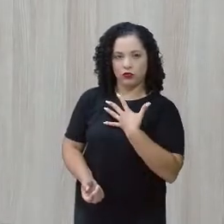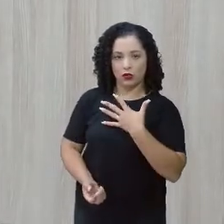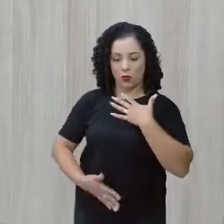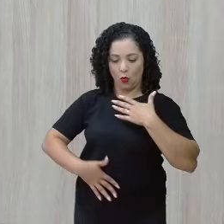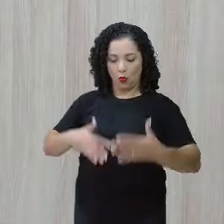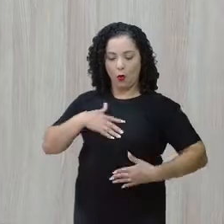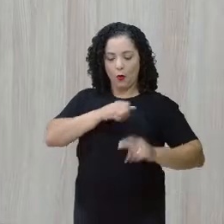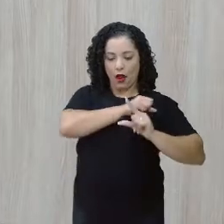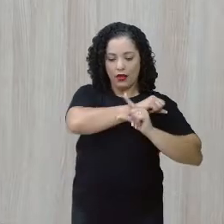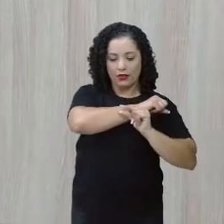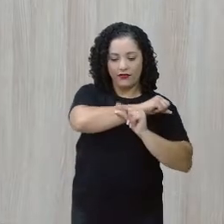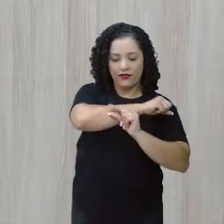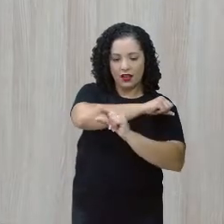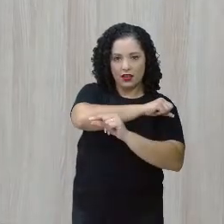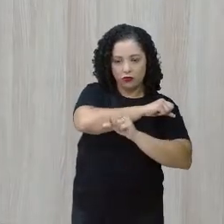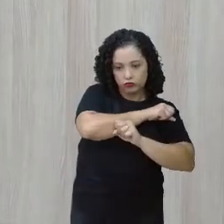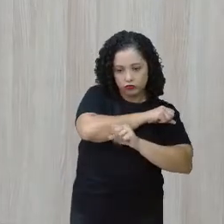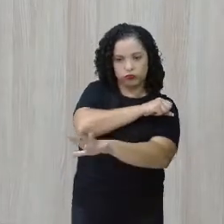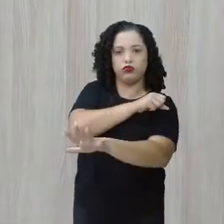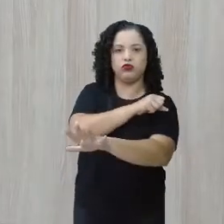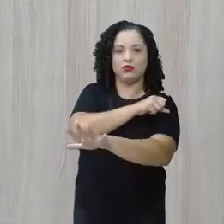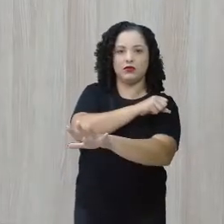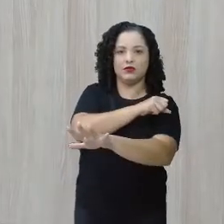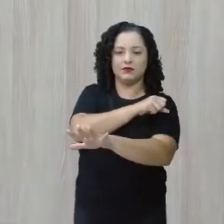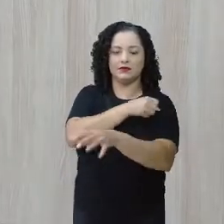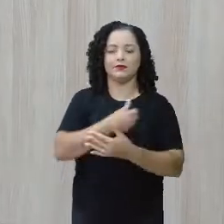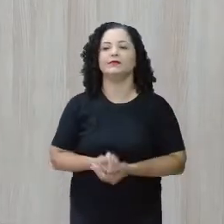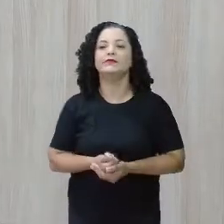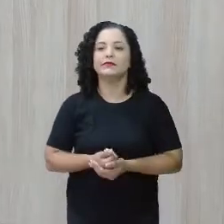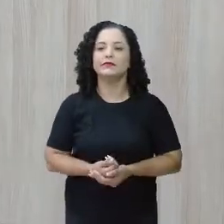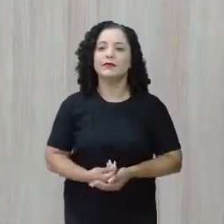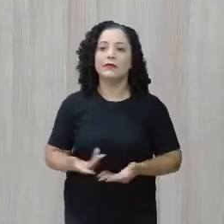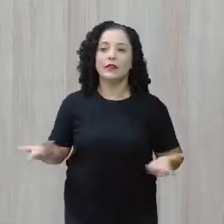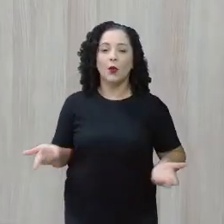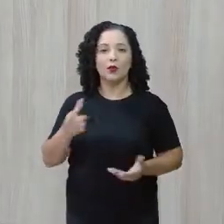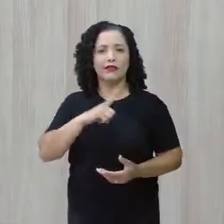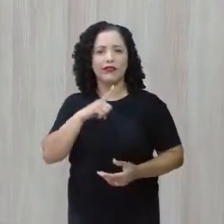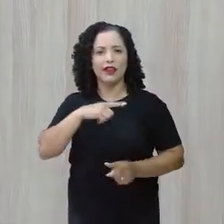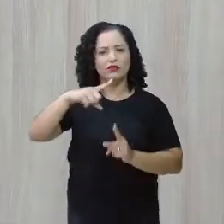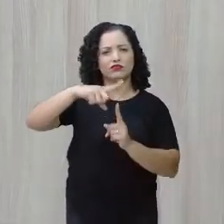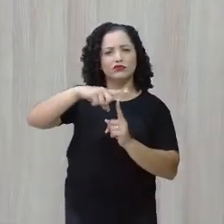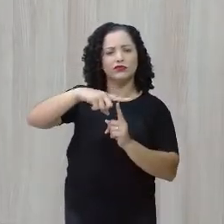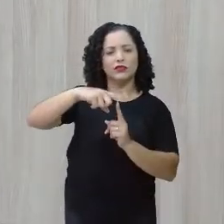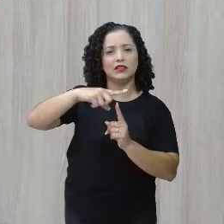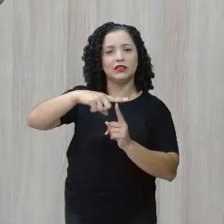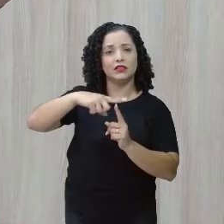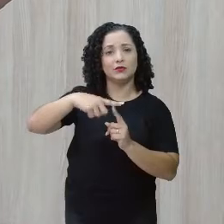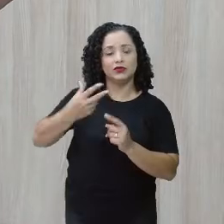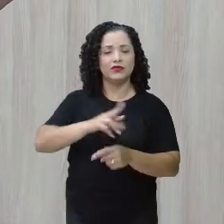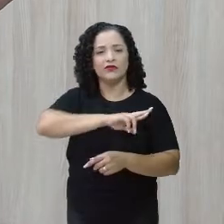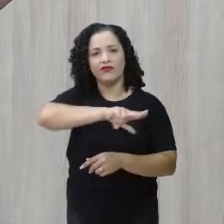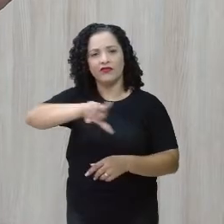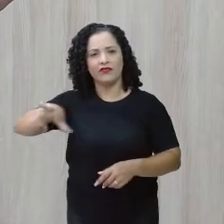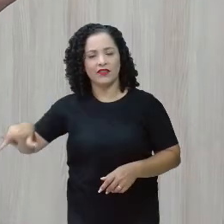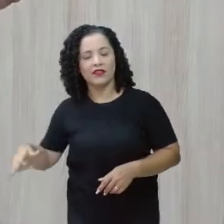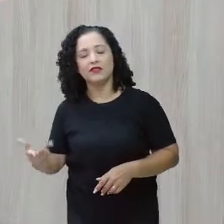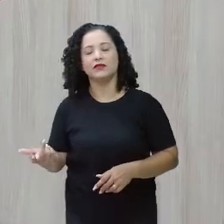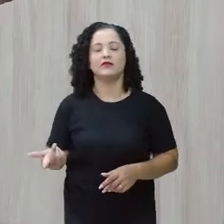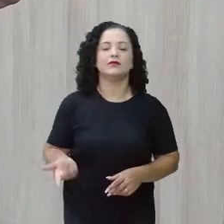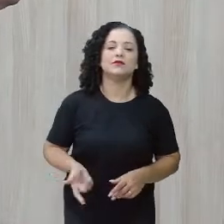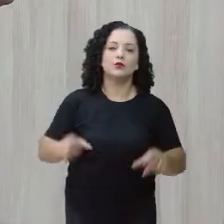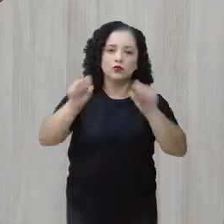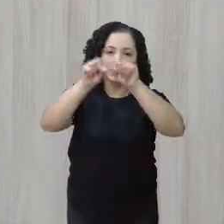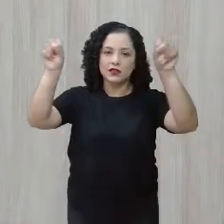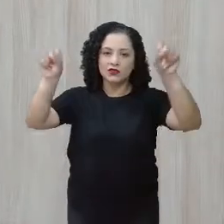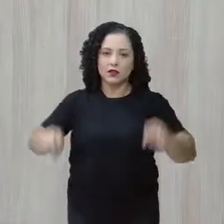nosso corpo. Então, aí estamos diante vamos dizer assim, as funções do sistema cardiovascular. Então, o